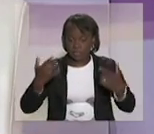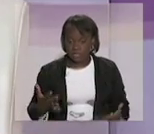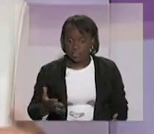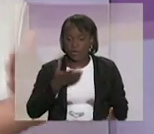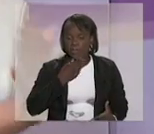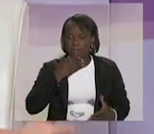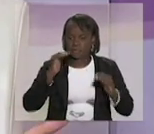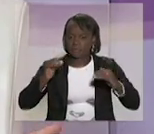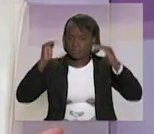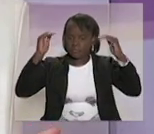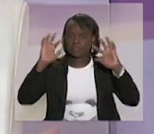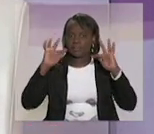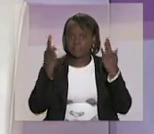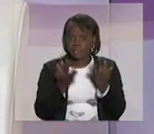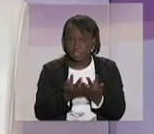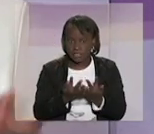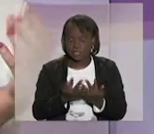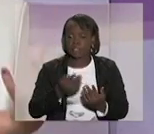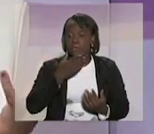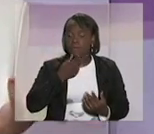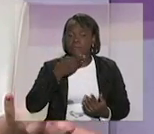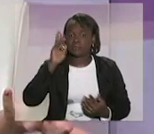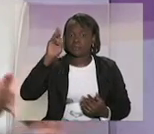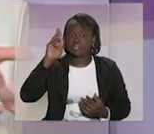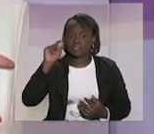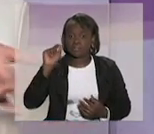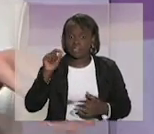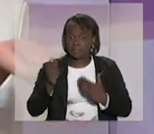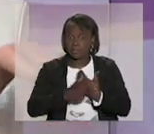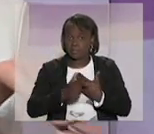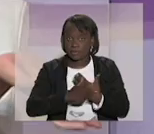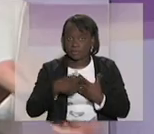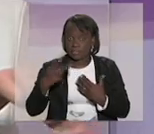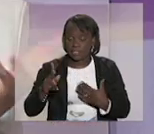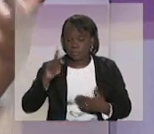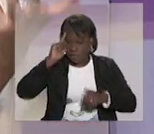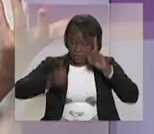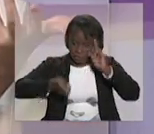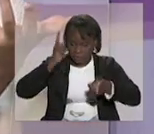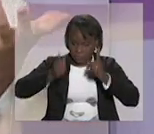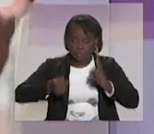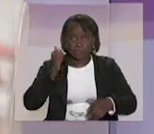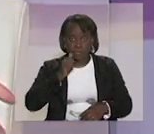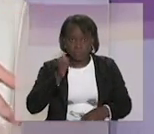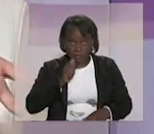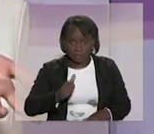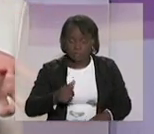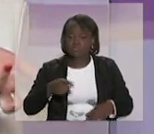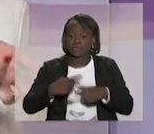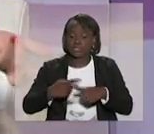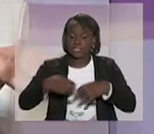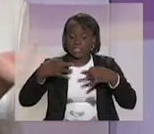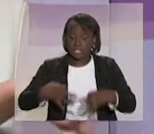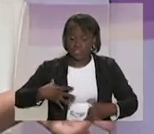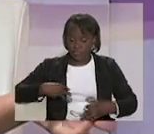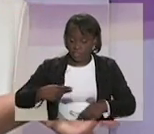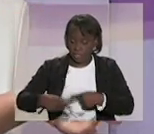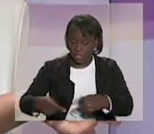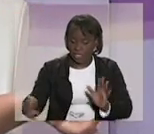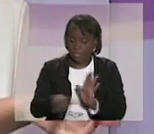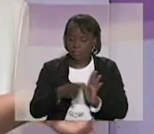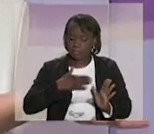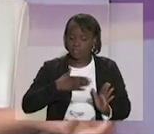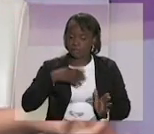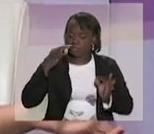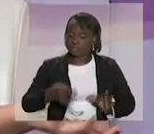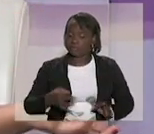o homem era a cabeça da família e que o papel do homem era controlar a mulher para garantir que os filhos dela eram